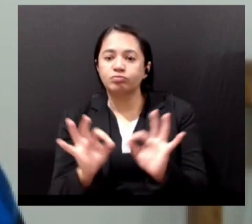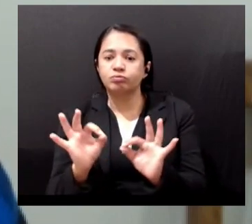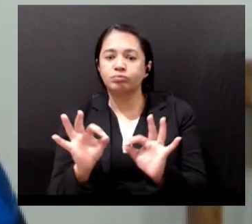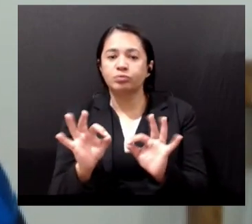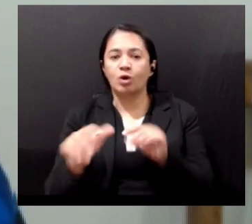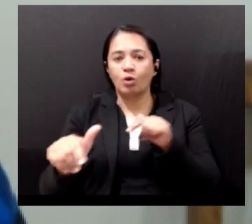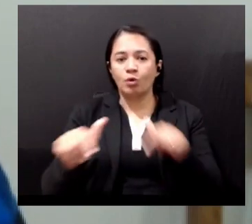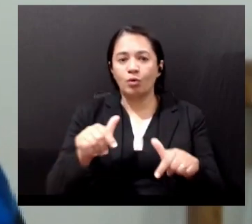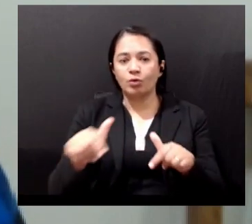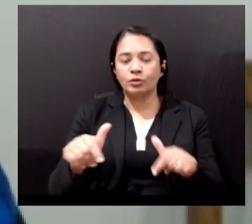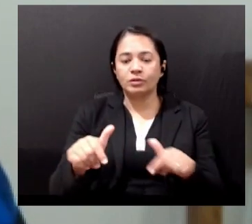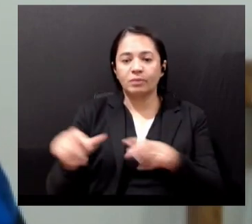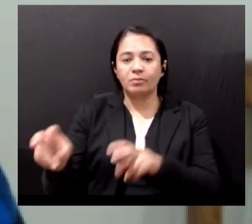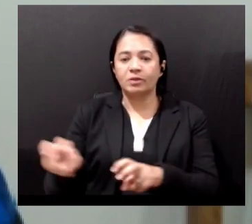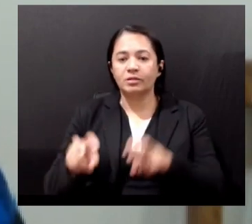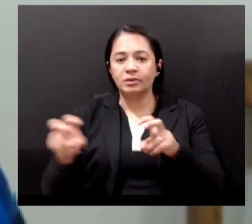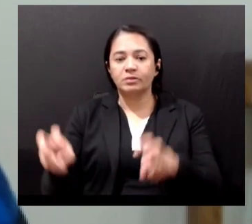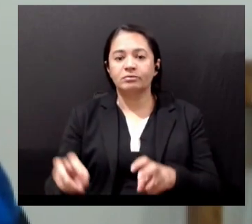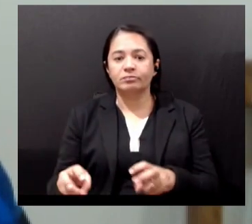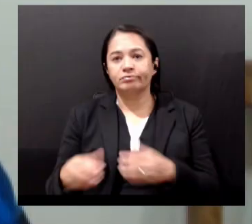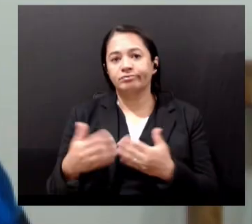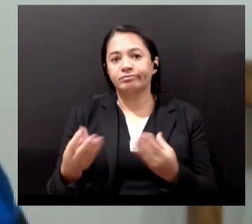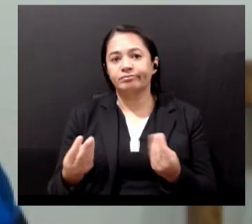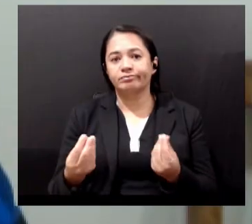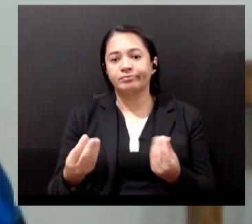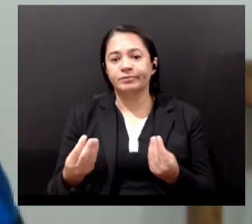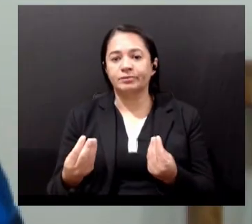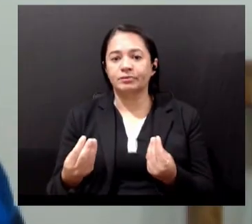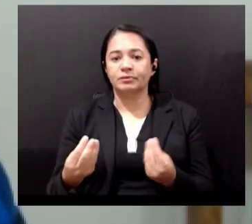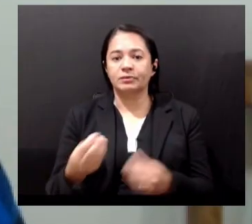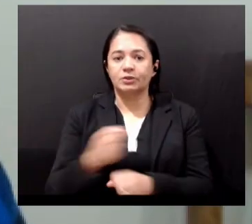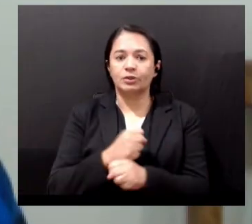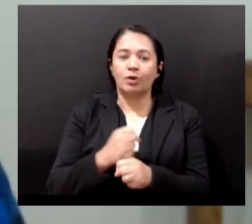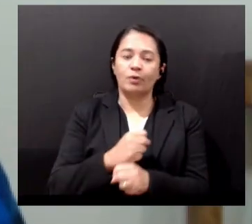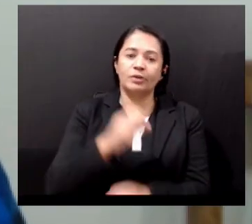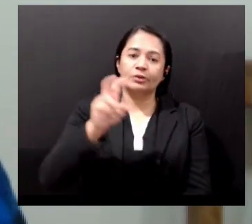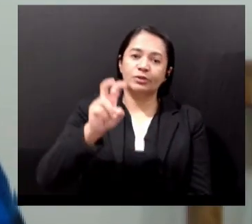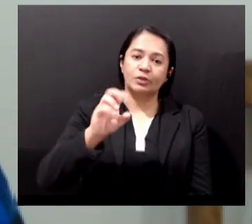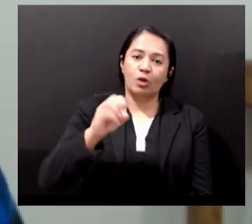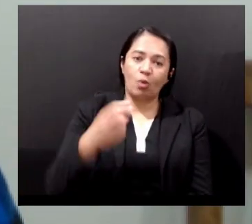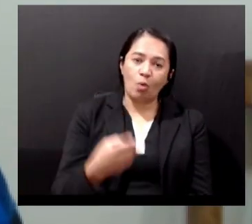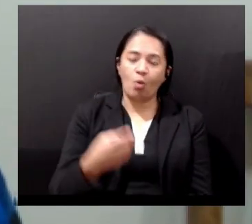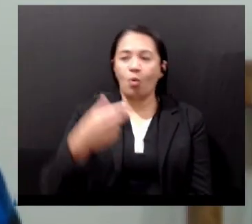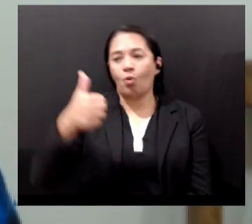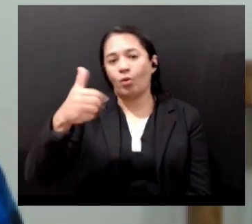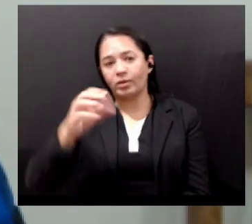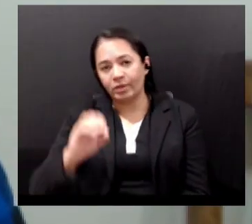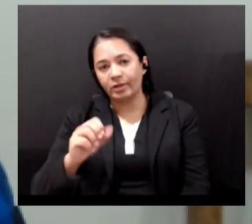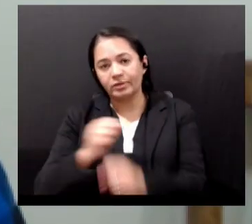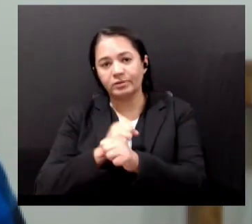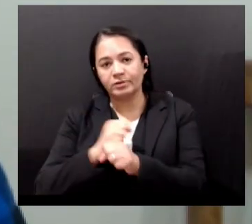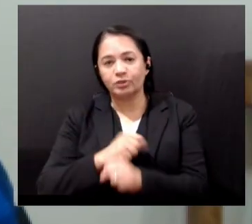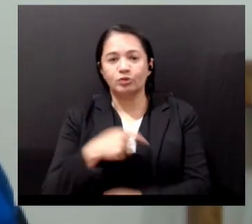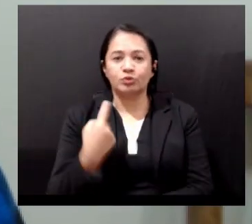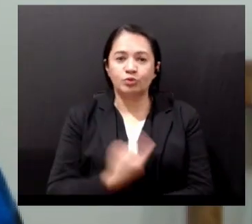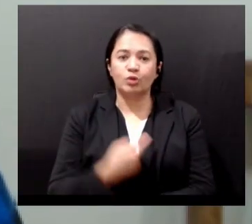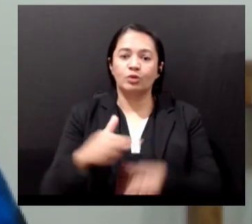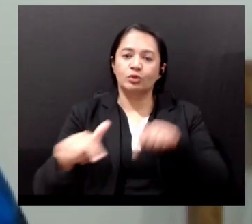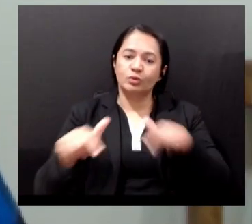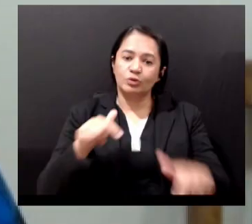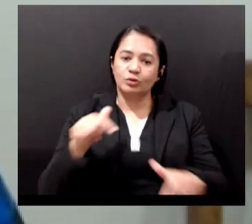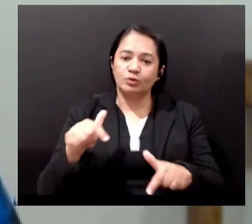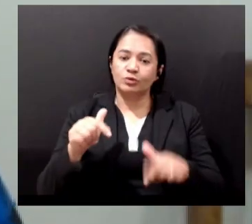uma atividade agrícola daqui a 5 anos ou 10 anos. Então, o nosso